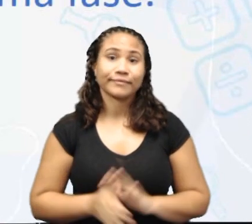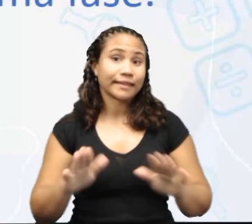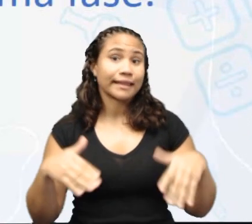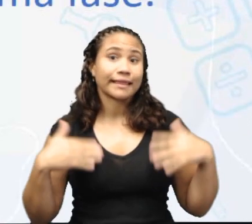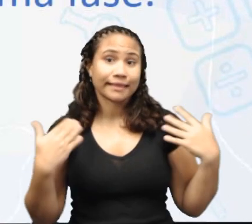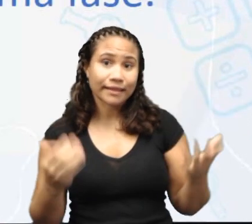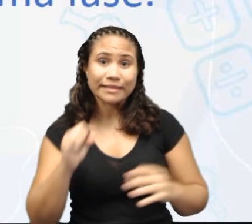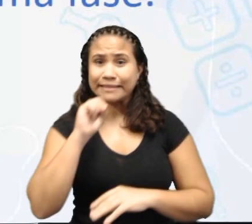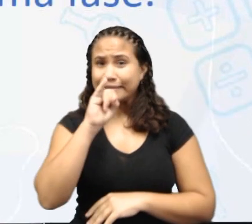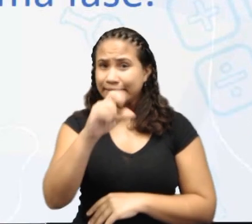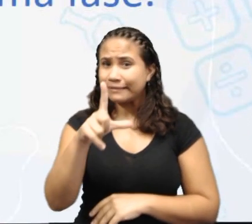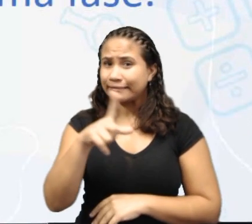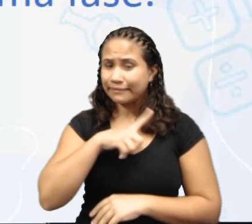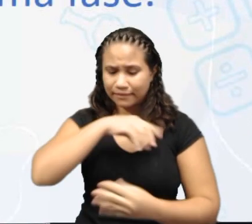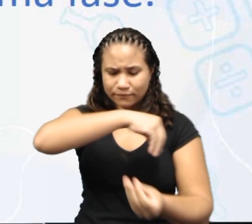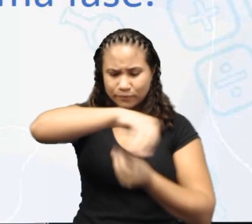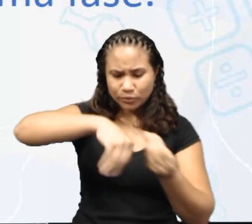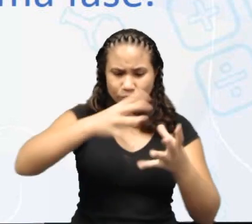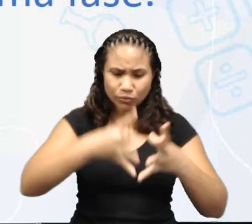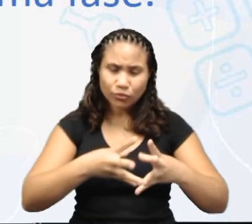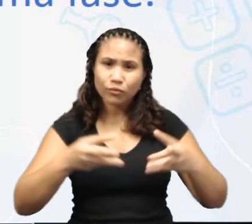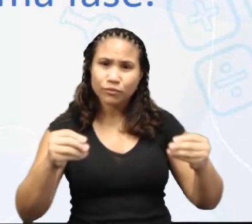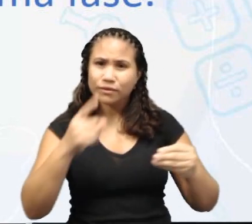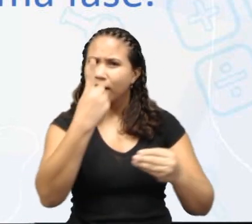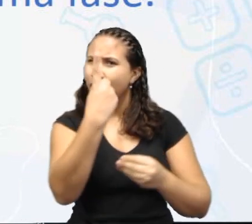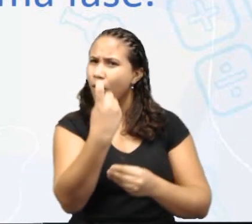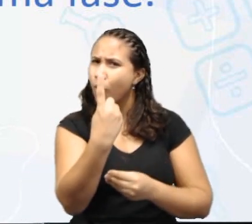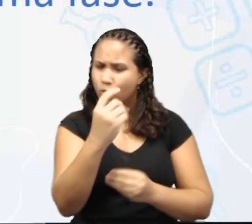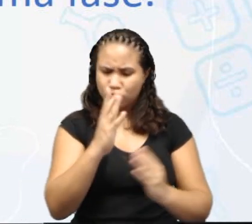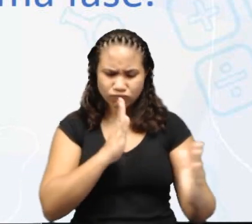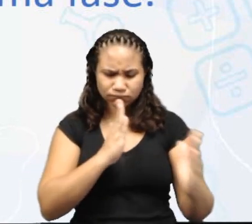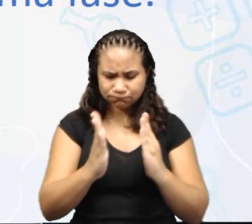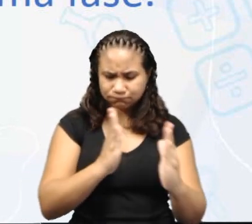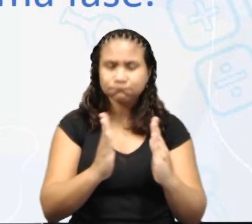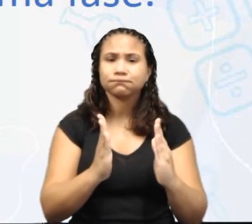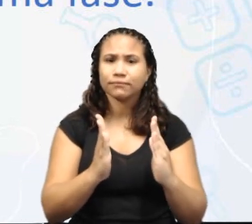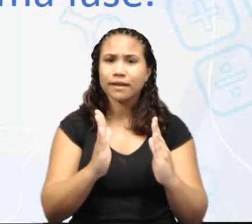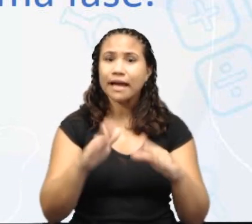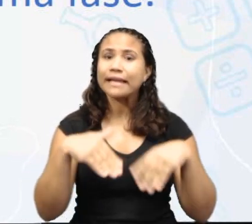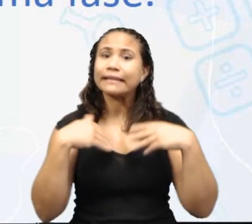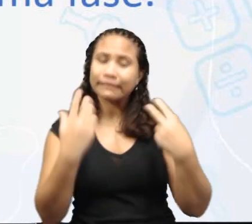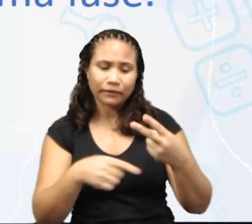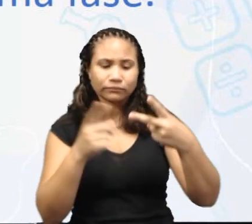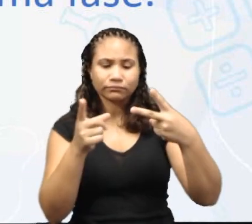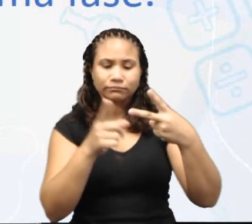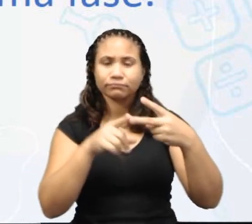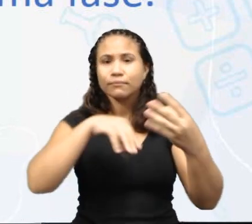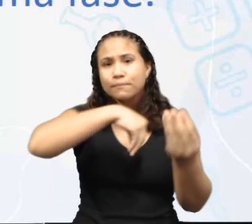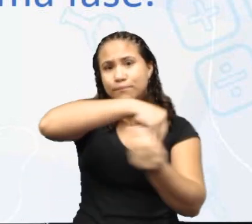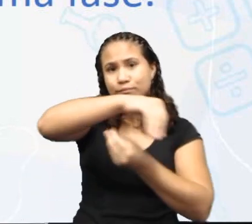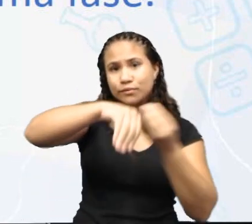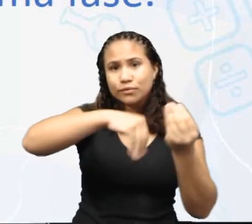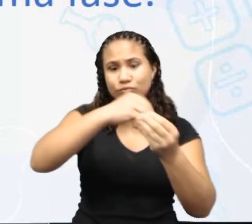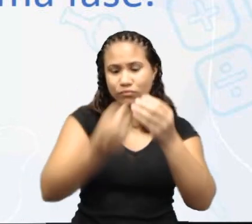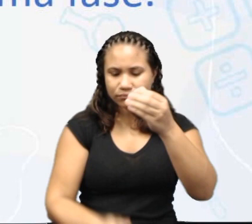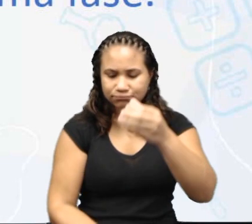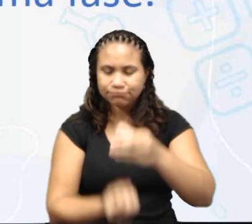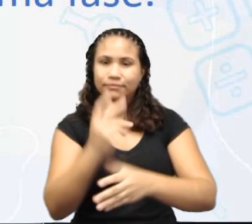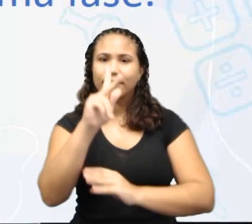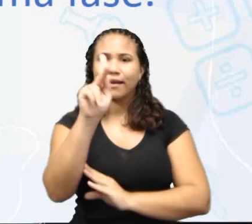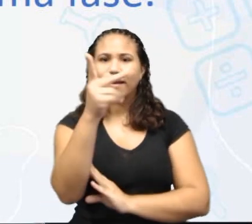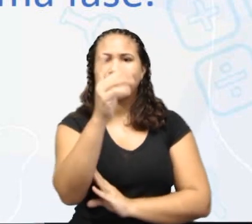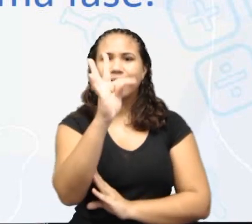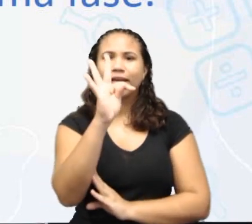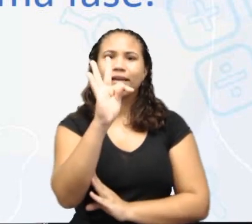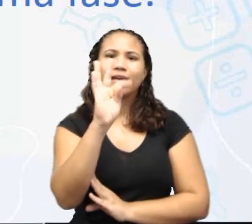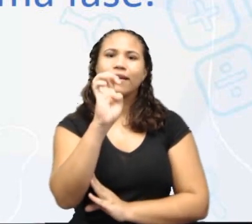Então, se uma mistura homogênea é aquela que só tem uma fase, mistura heterogênea é aquela que possui